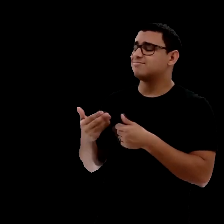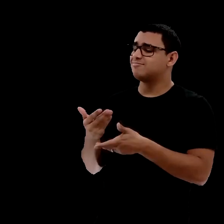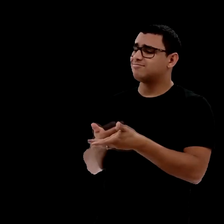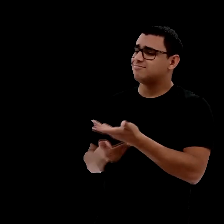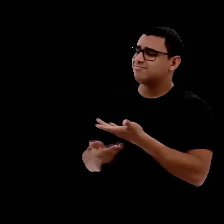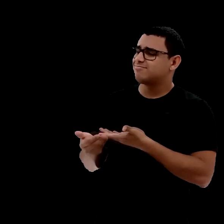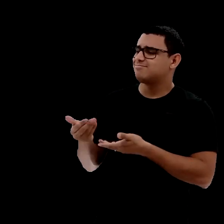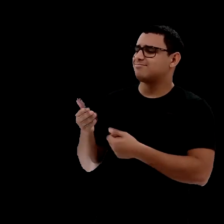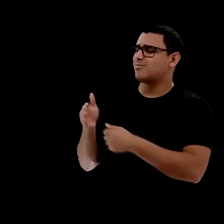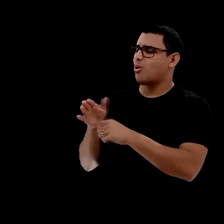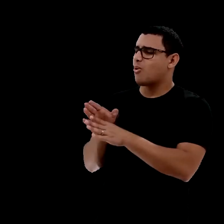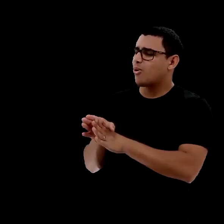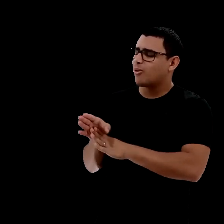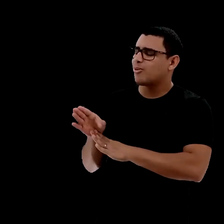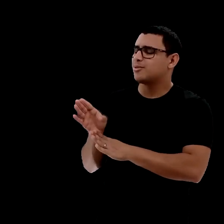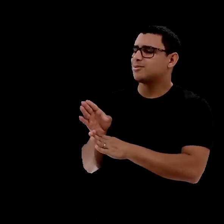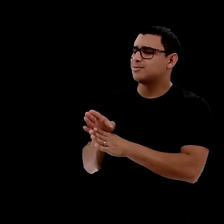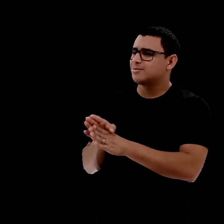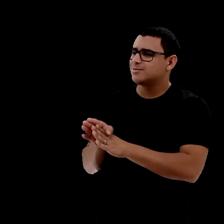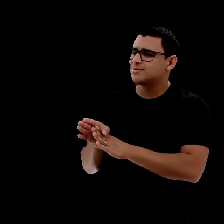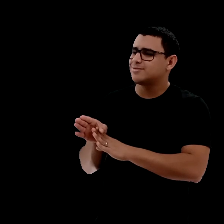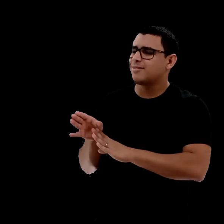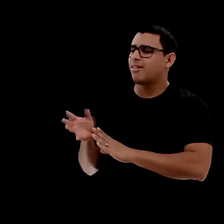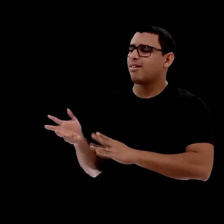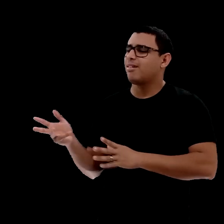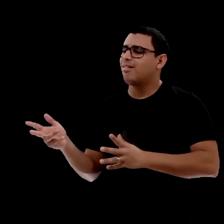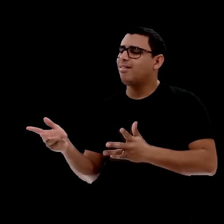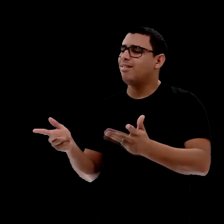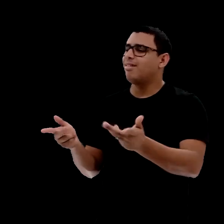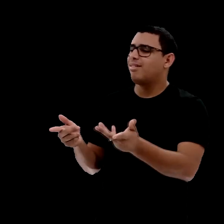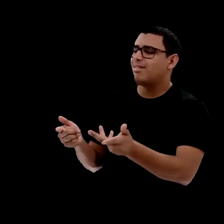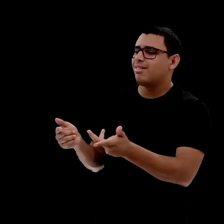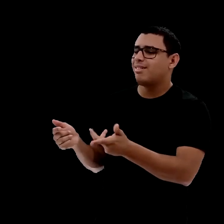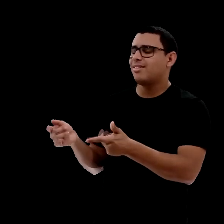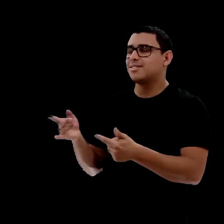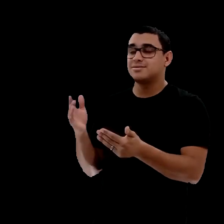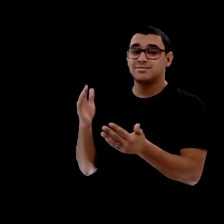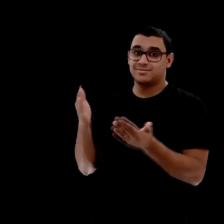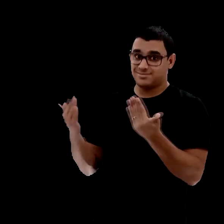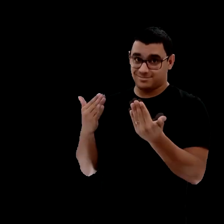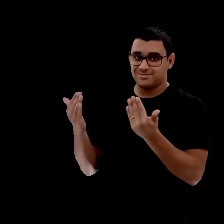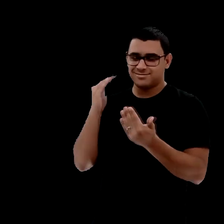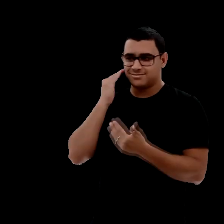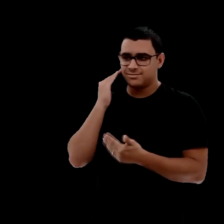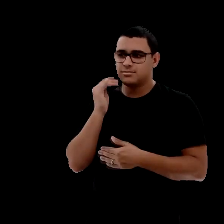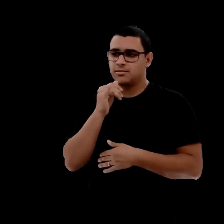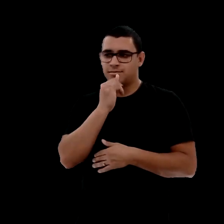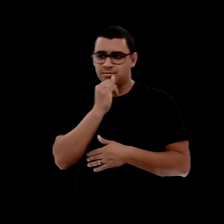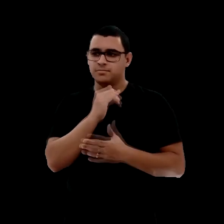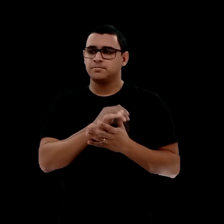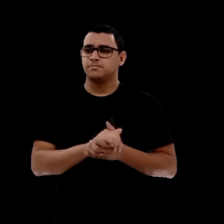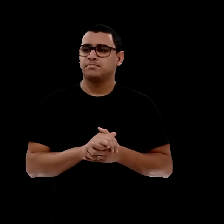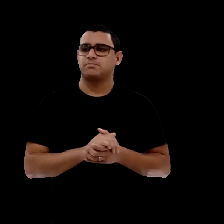de influenciar a outra pessoa a fazer a sua vontade. Certo? Então, recursos como, por